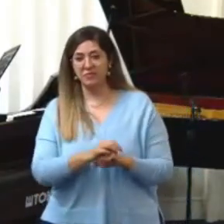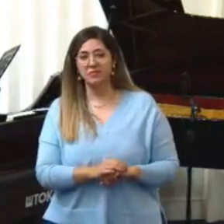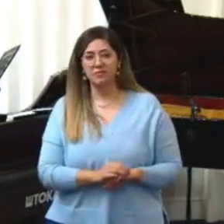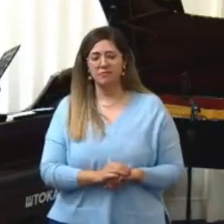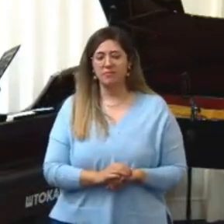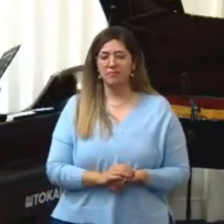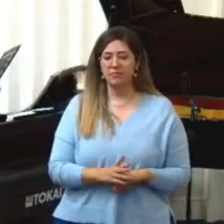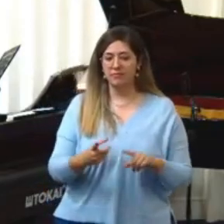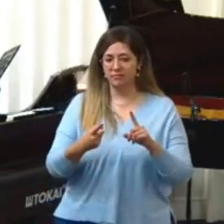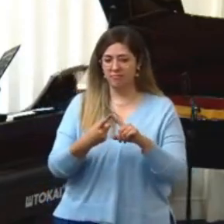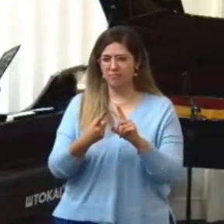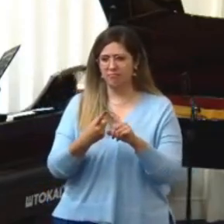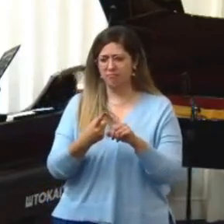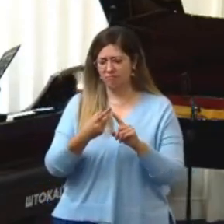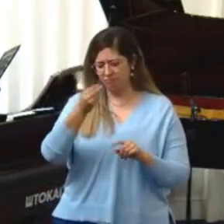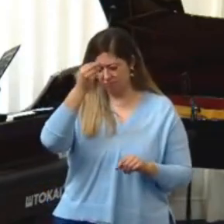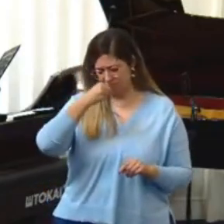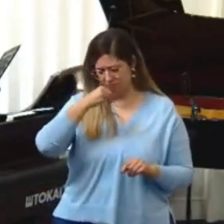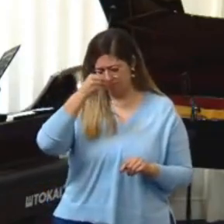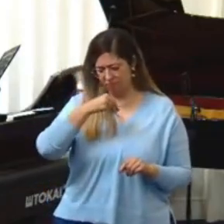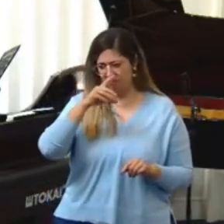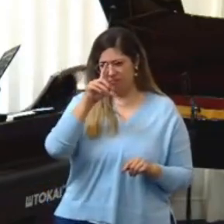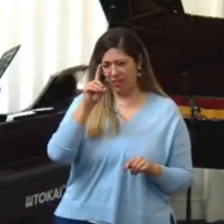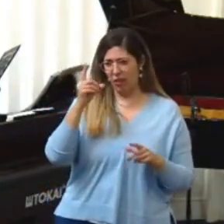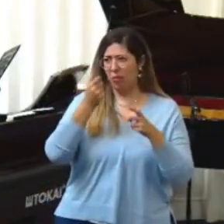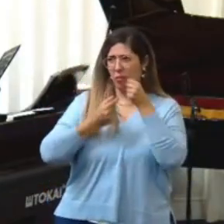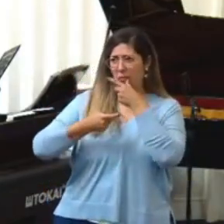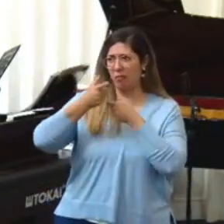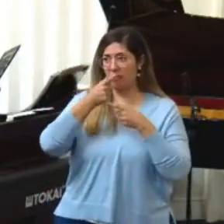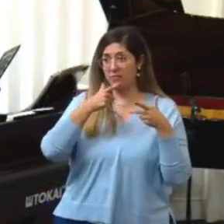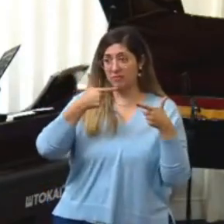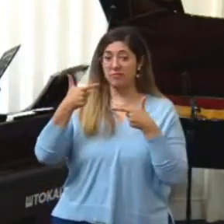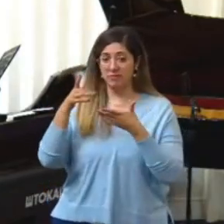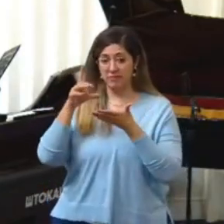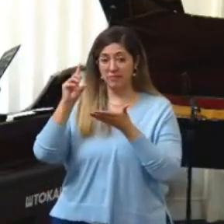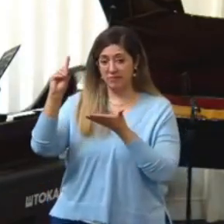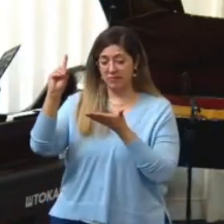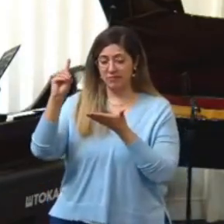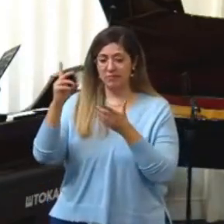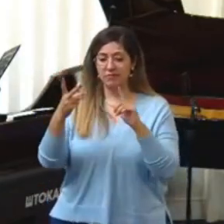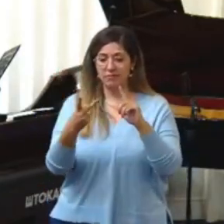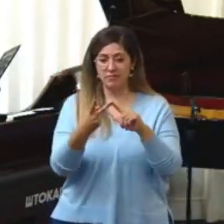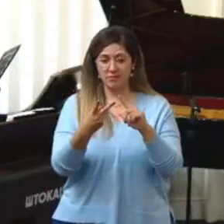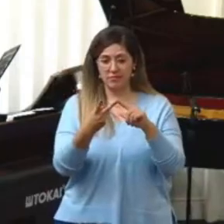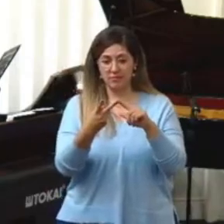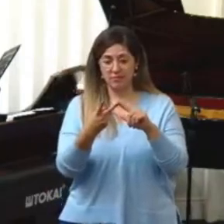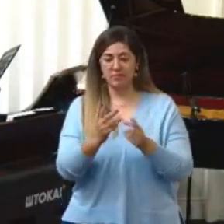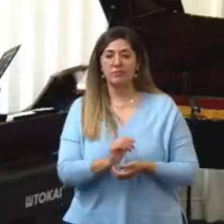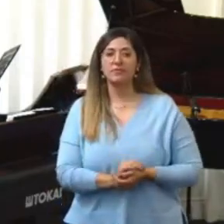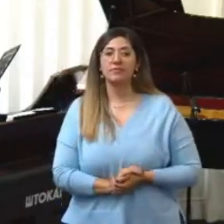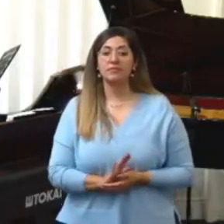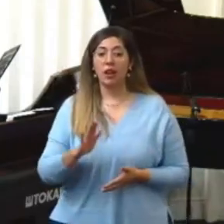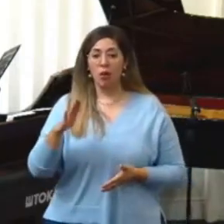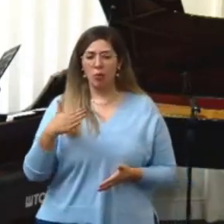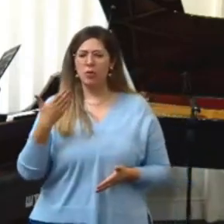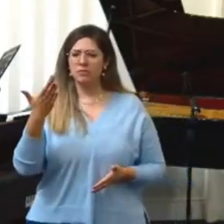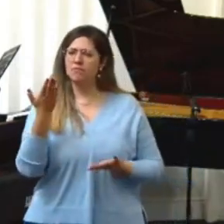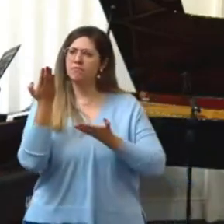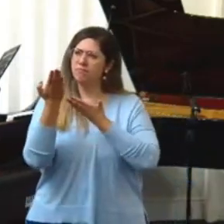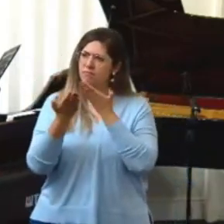elevou-se a zombaria ao Deus desse servo. Segunda coisa, importante no texto, quando este